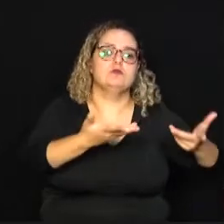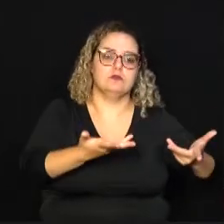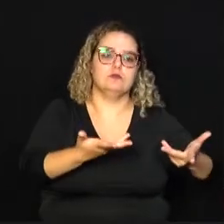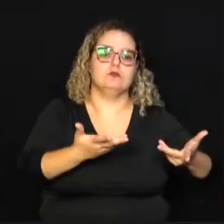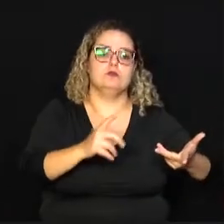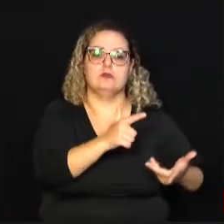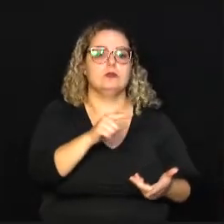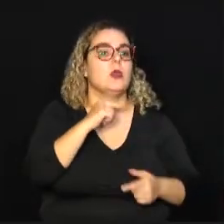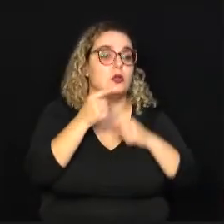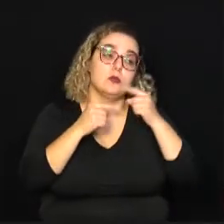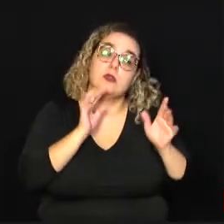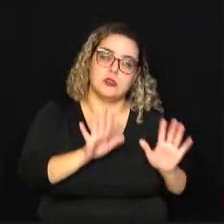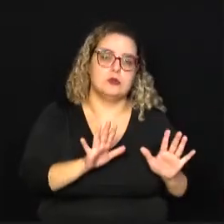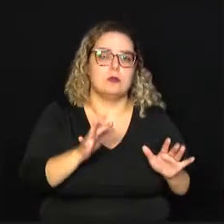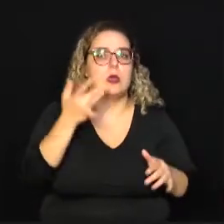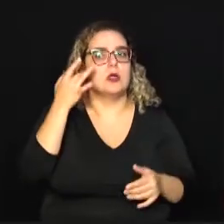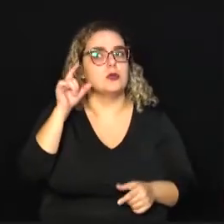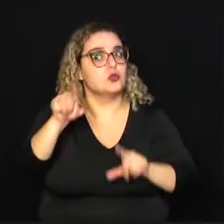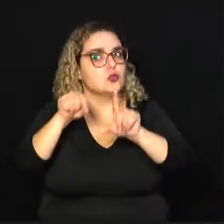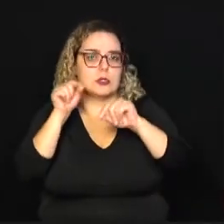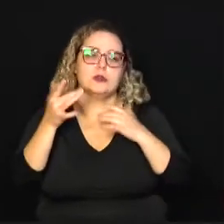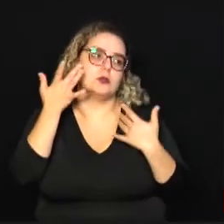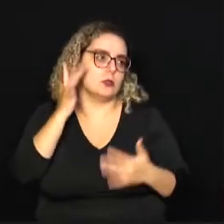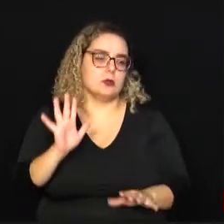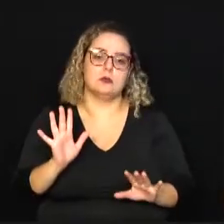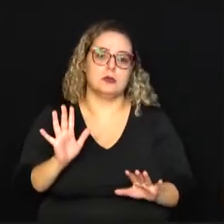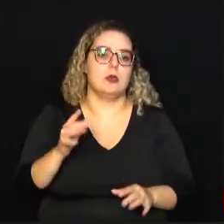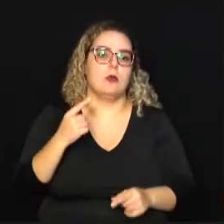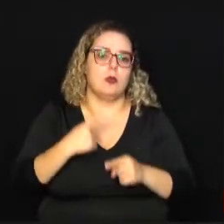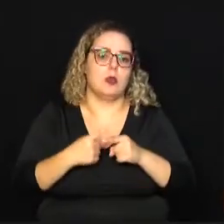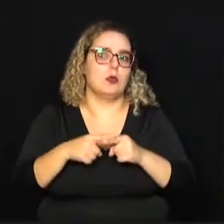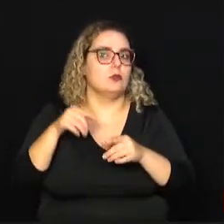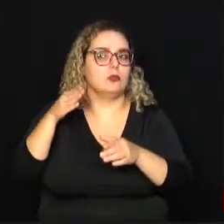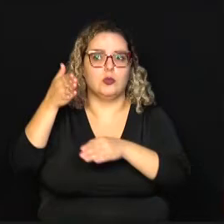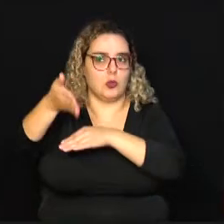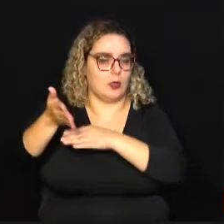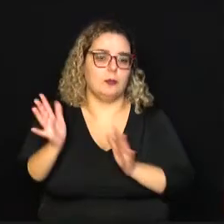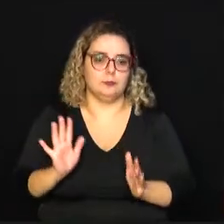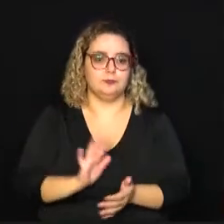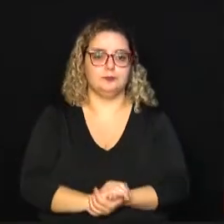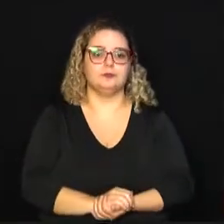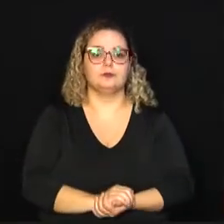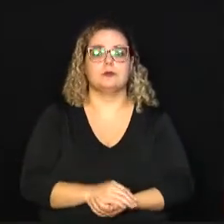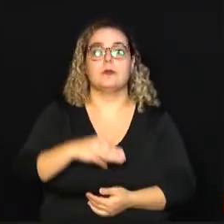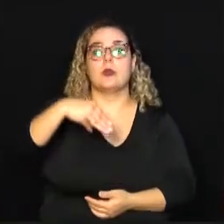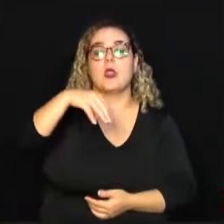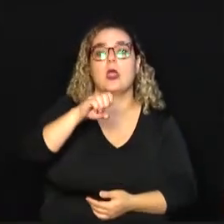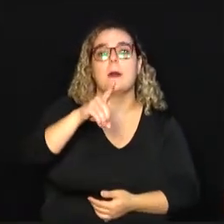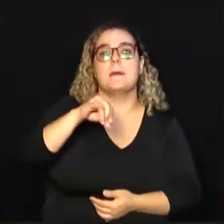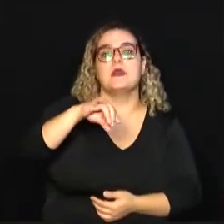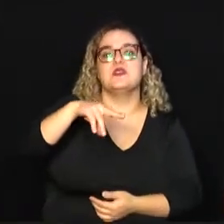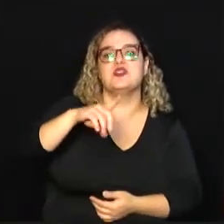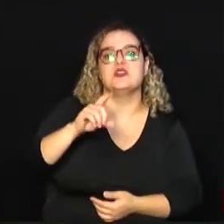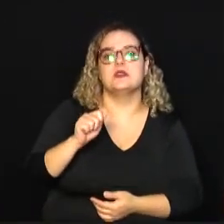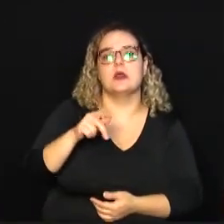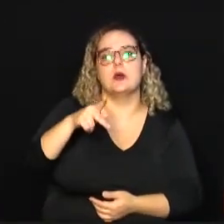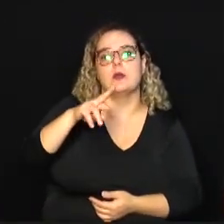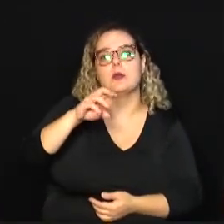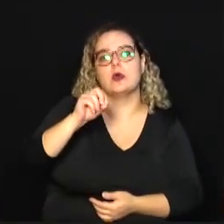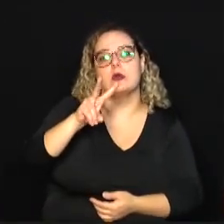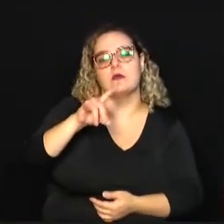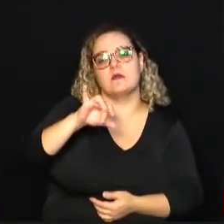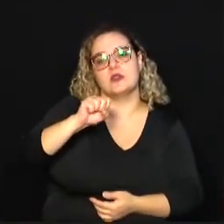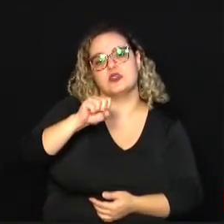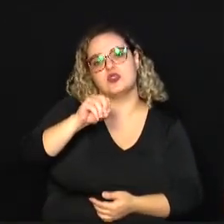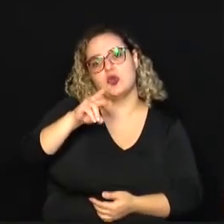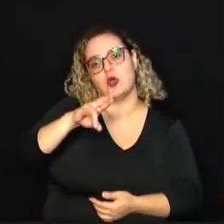disso. E aí, dialogando com a Cida, a medida provisória que permitiria, né, essa aquisição por